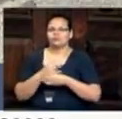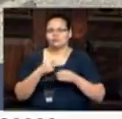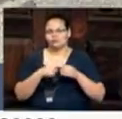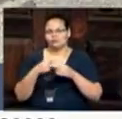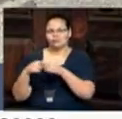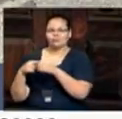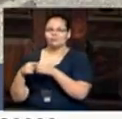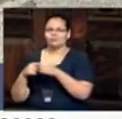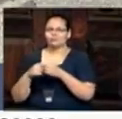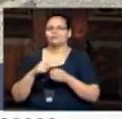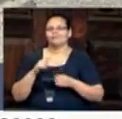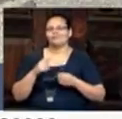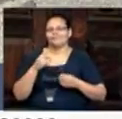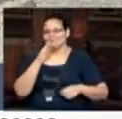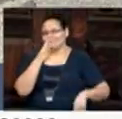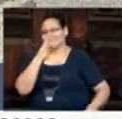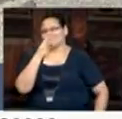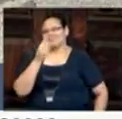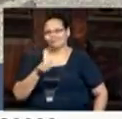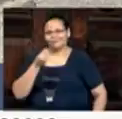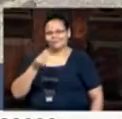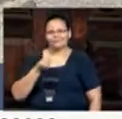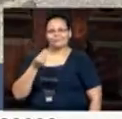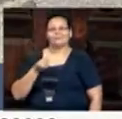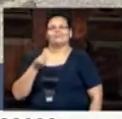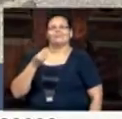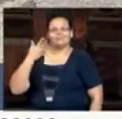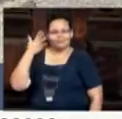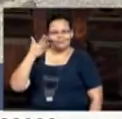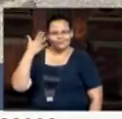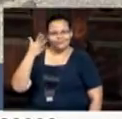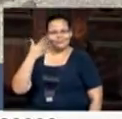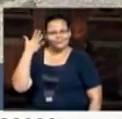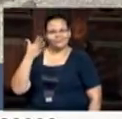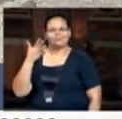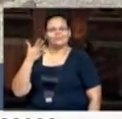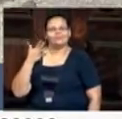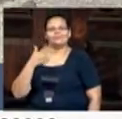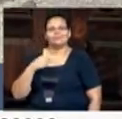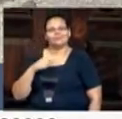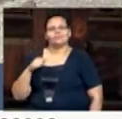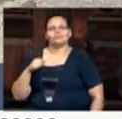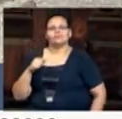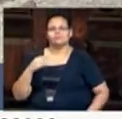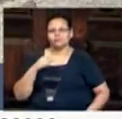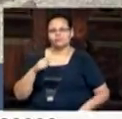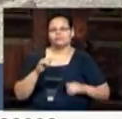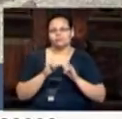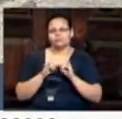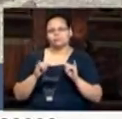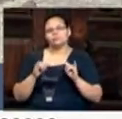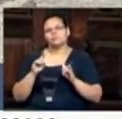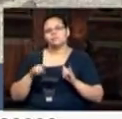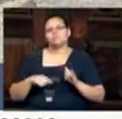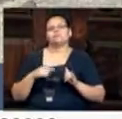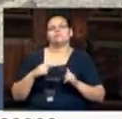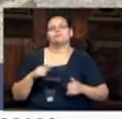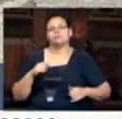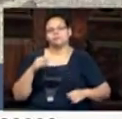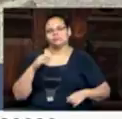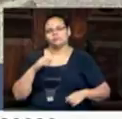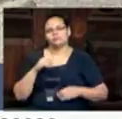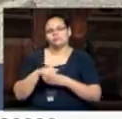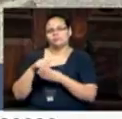baixo nível que foram as campanhas eleitorais baseadas em marketing eleitoral. Nós não